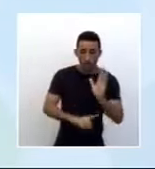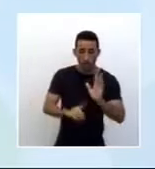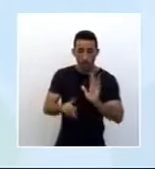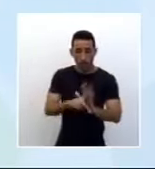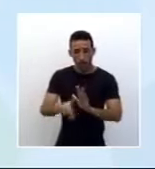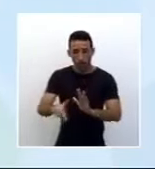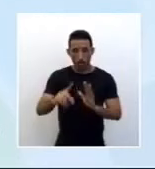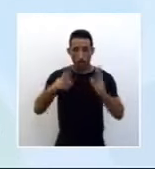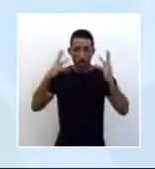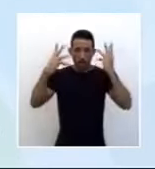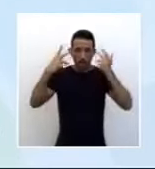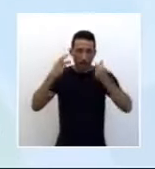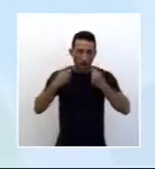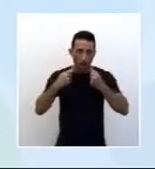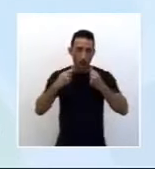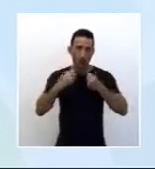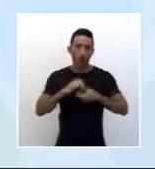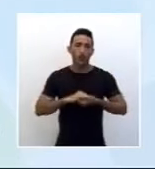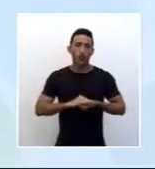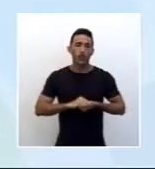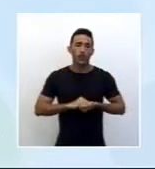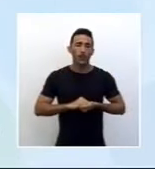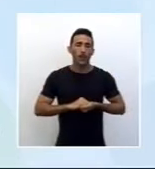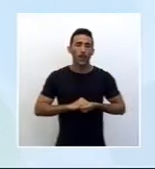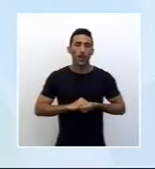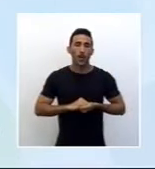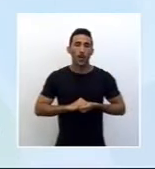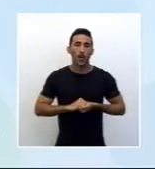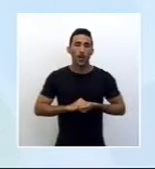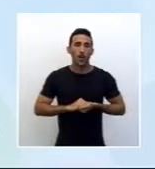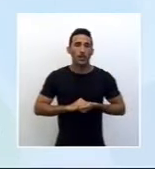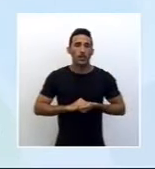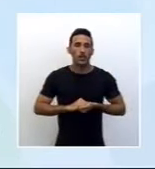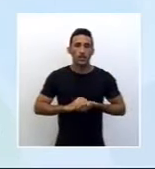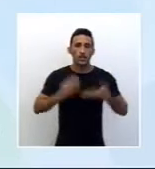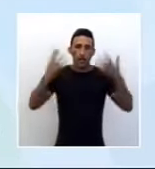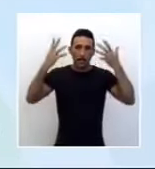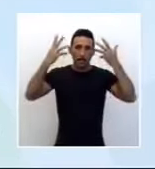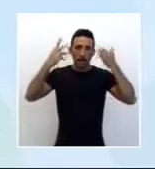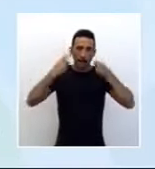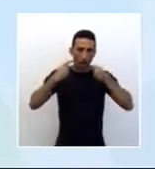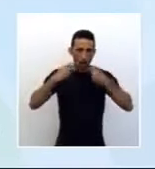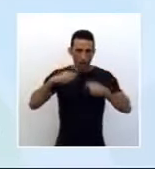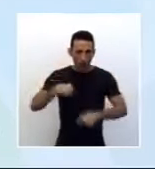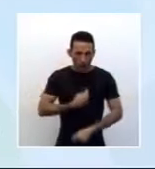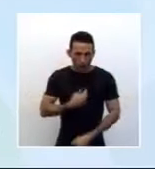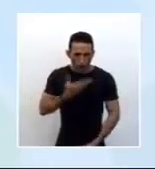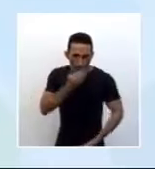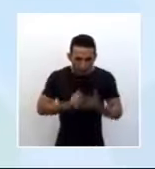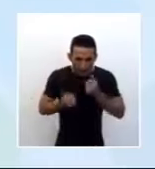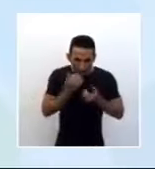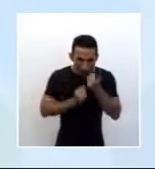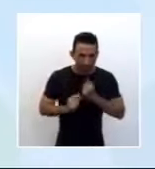animais Animals are not always we os animais não são nossos para nós comermos